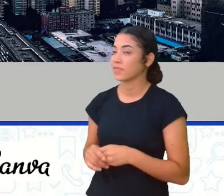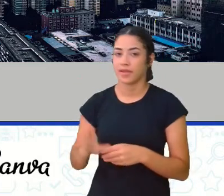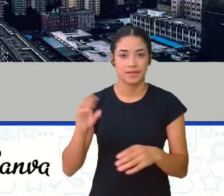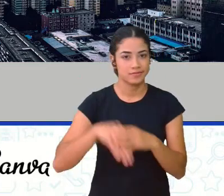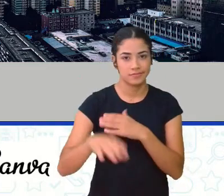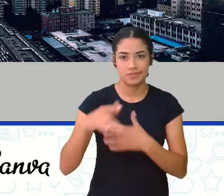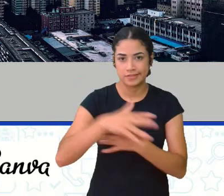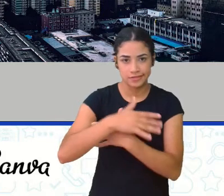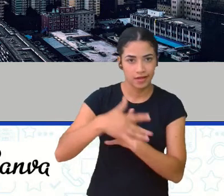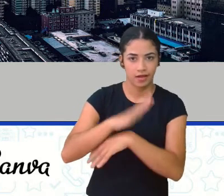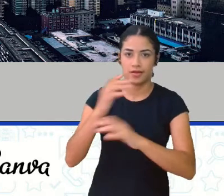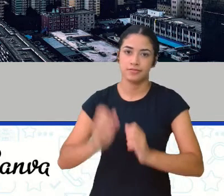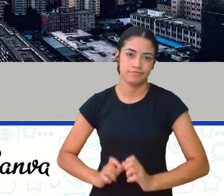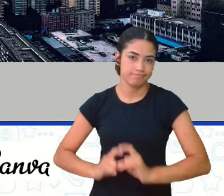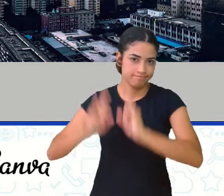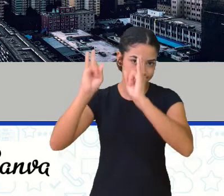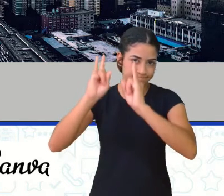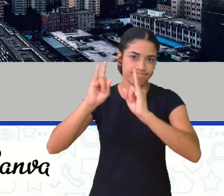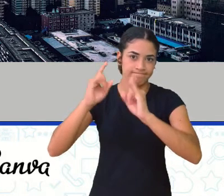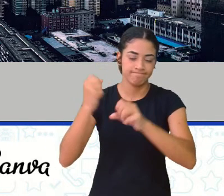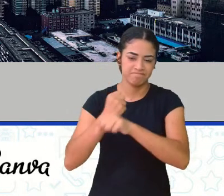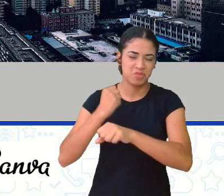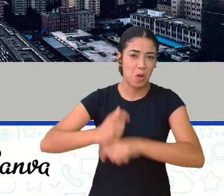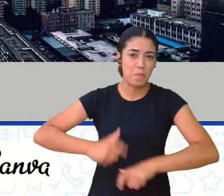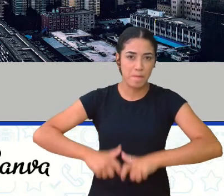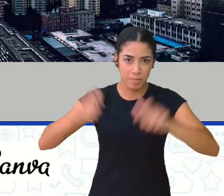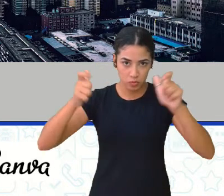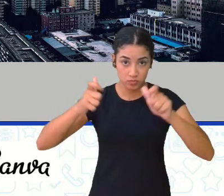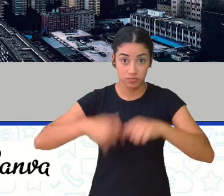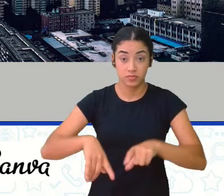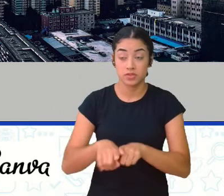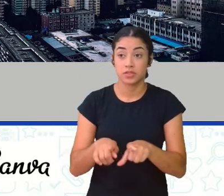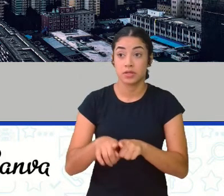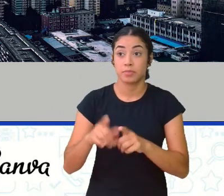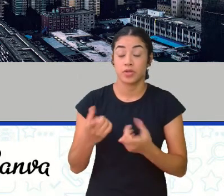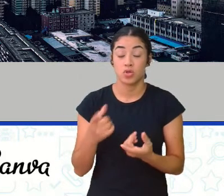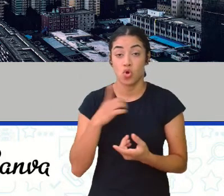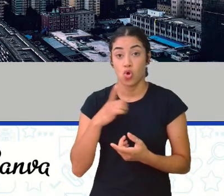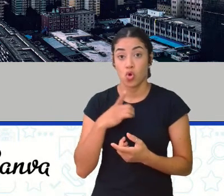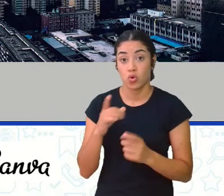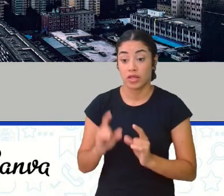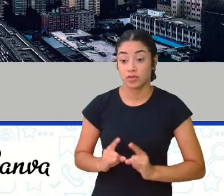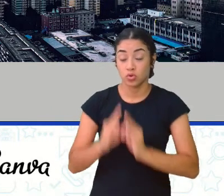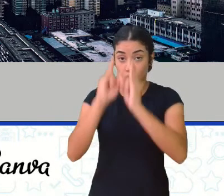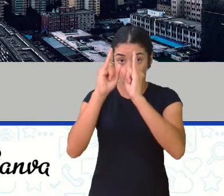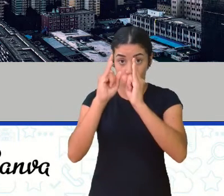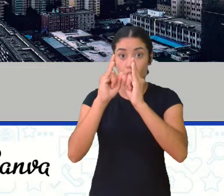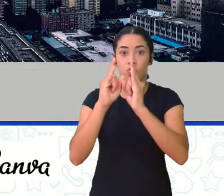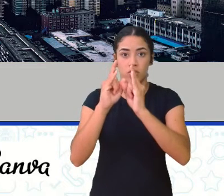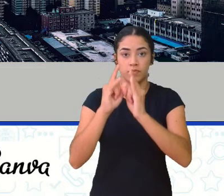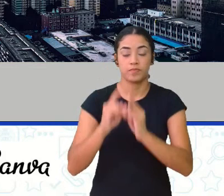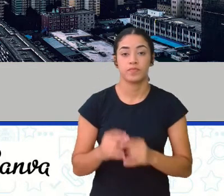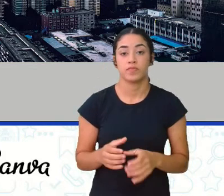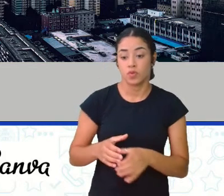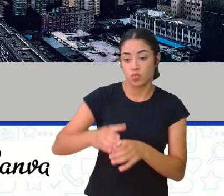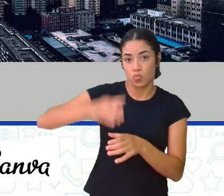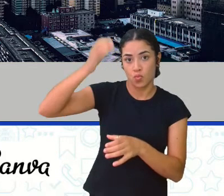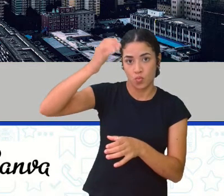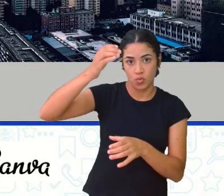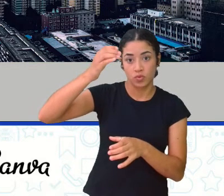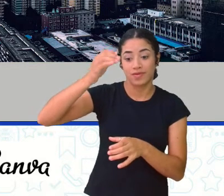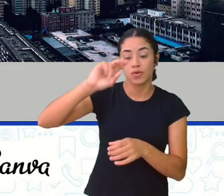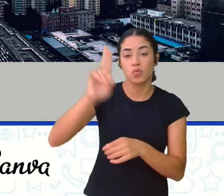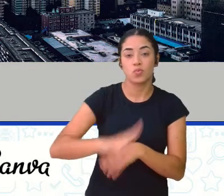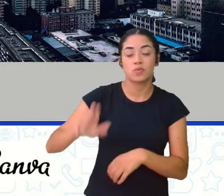num grande prédio, numa grande construção. Já nas torres de transmissão de energia elétrica, são usados principalmente os